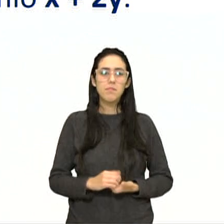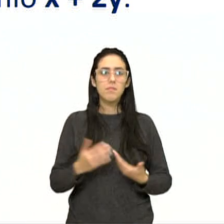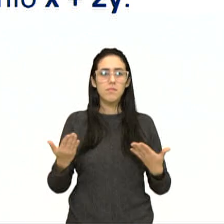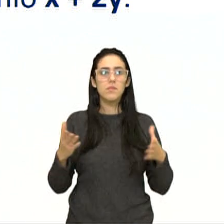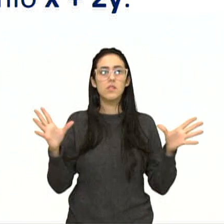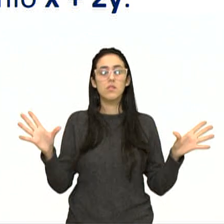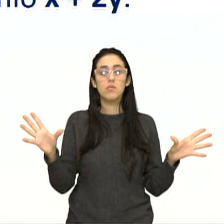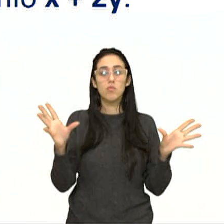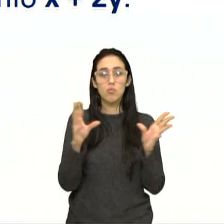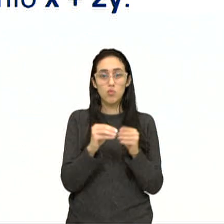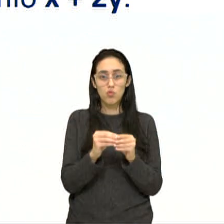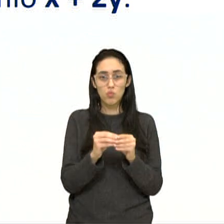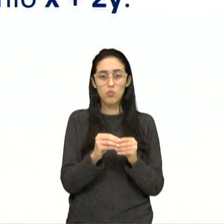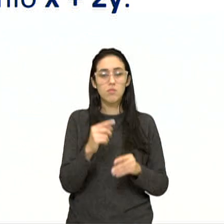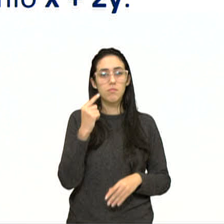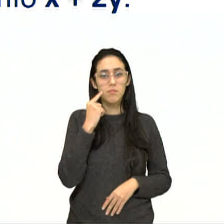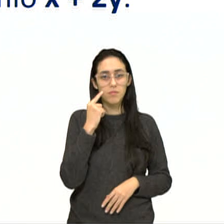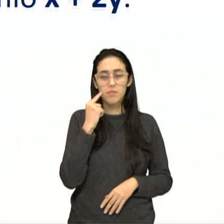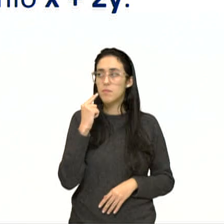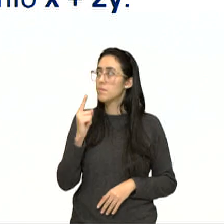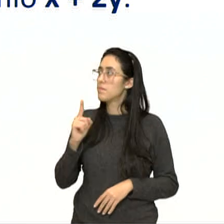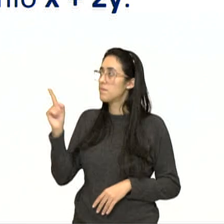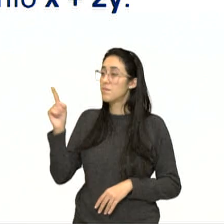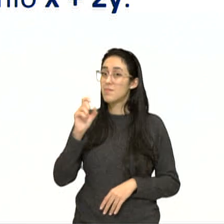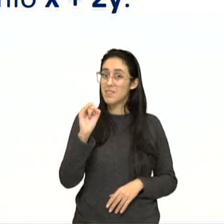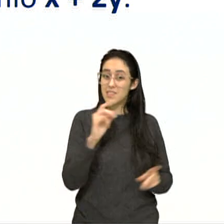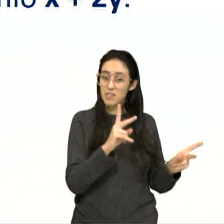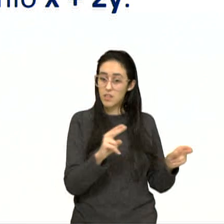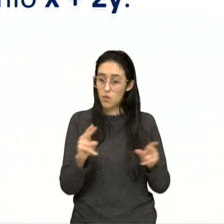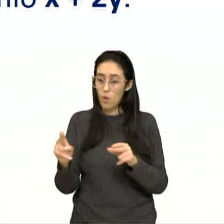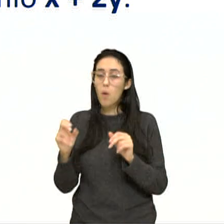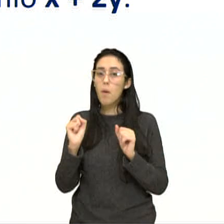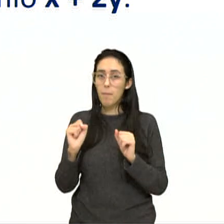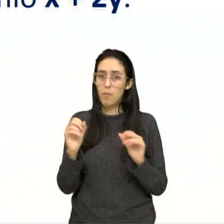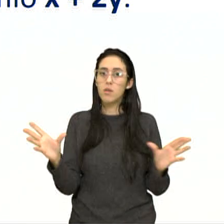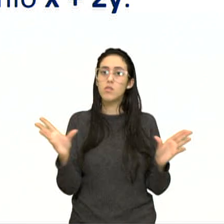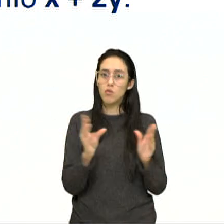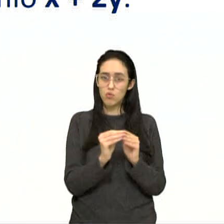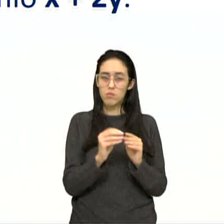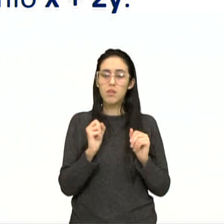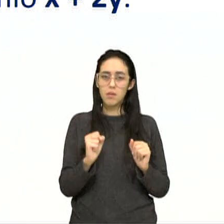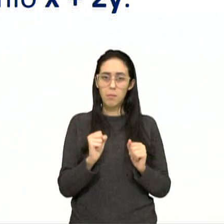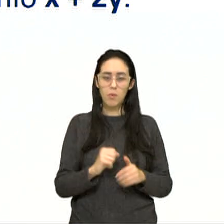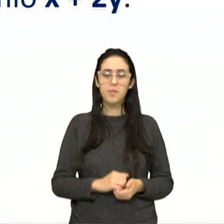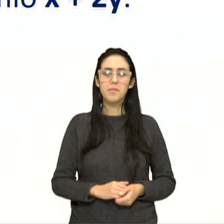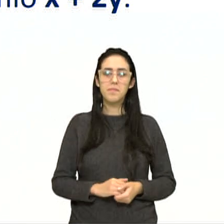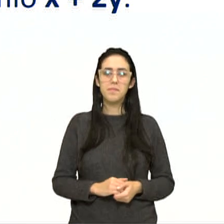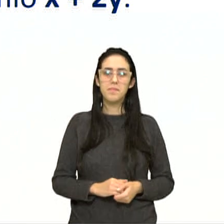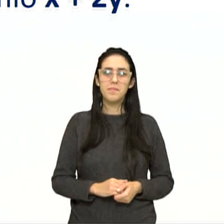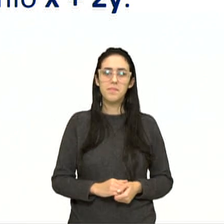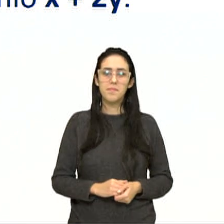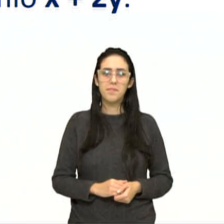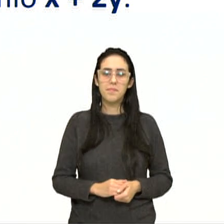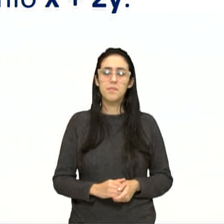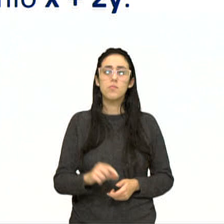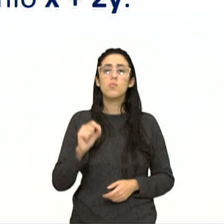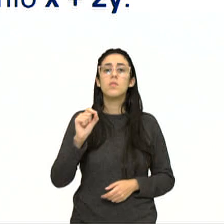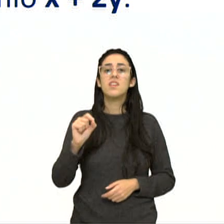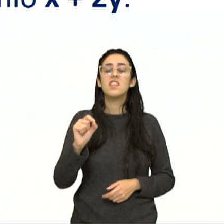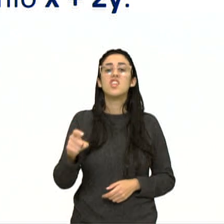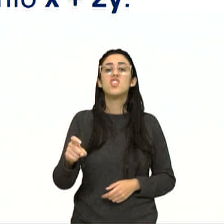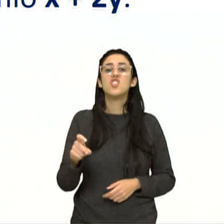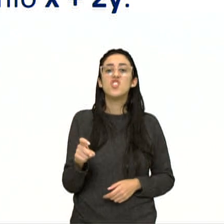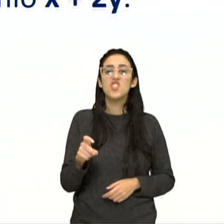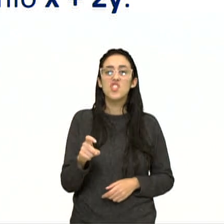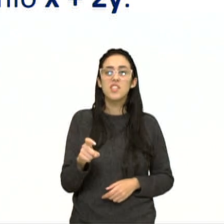Juntando os termos semelhantes, que é aquilo que nós podemos fazer na soma algébrica, o x com x e y com y. Quem tem